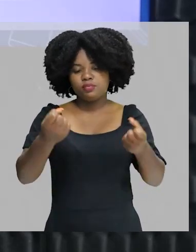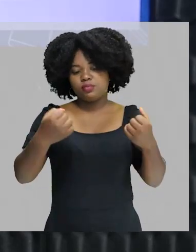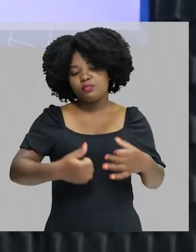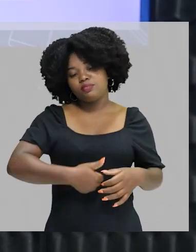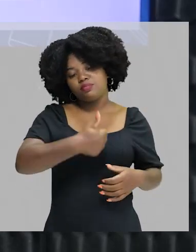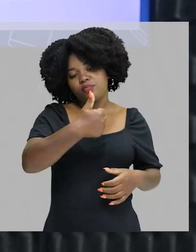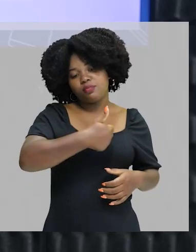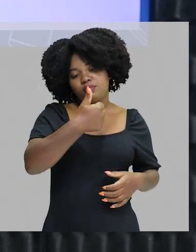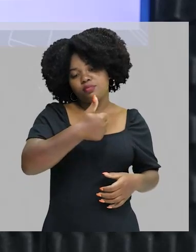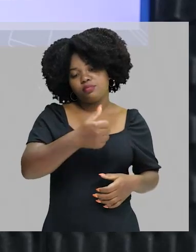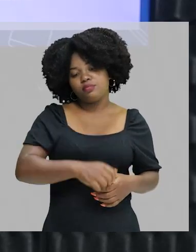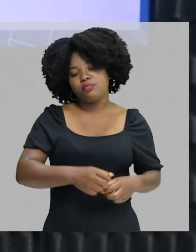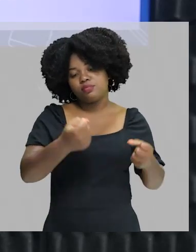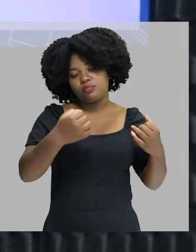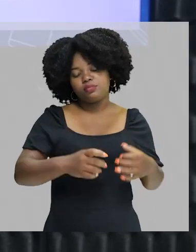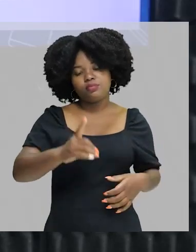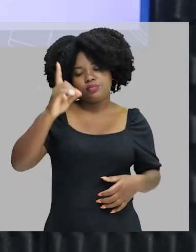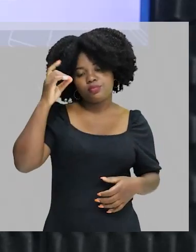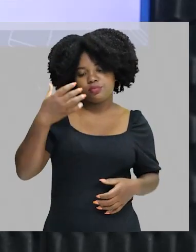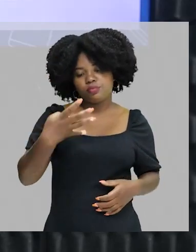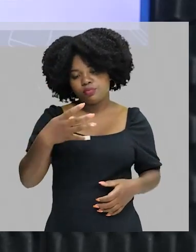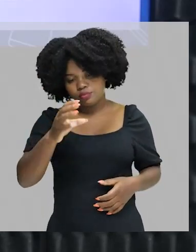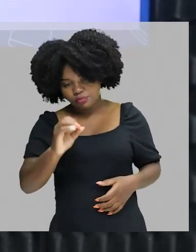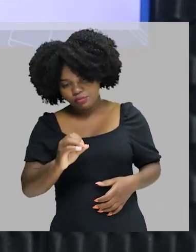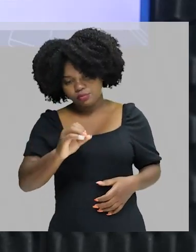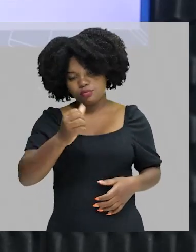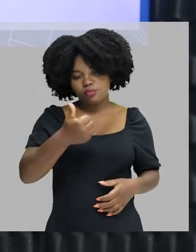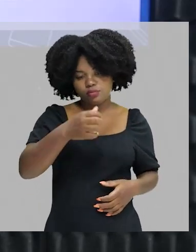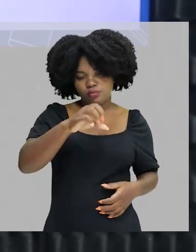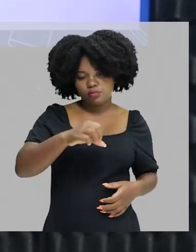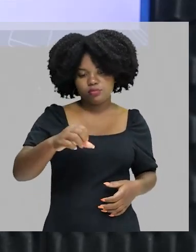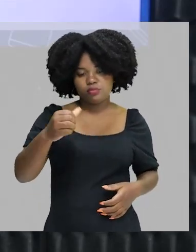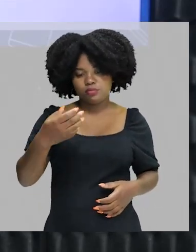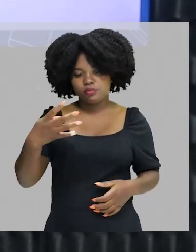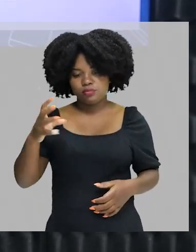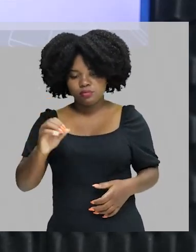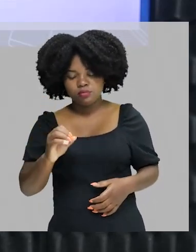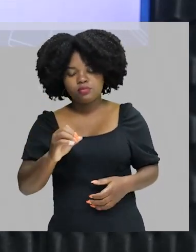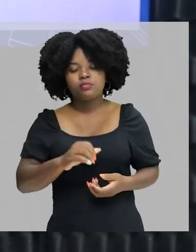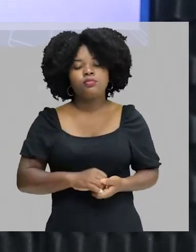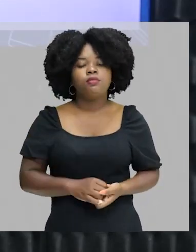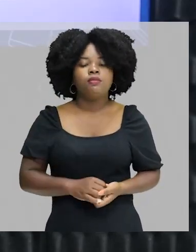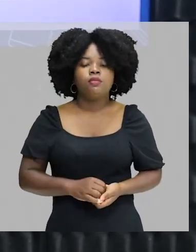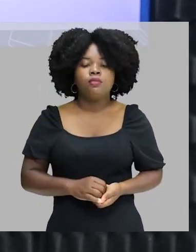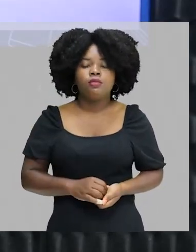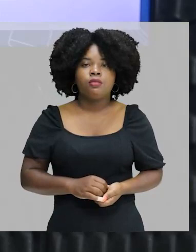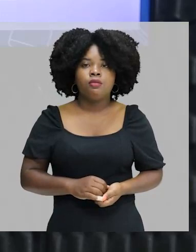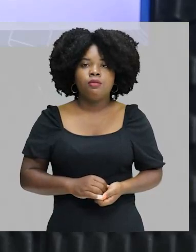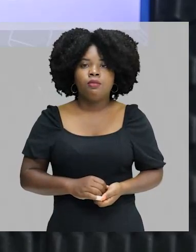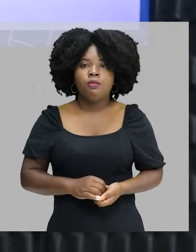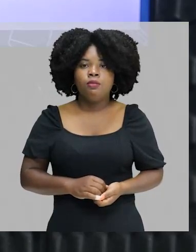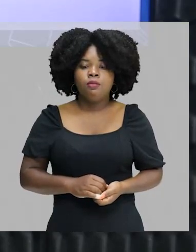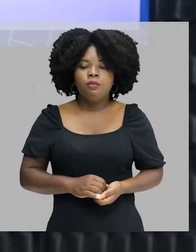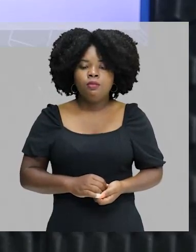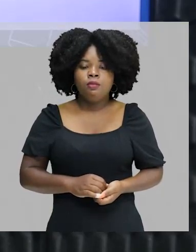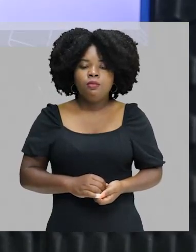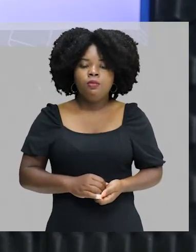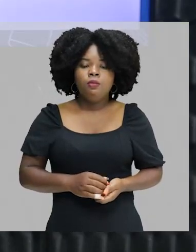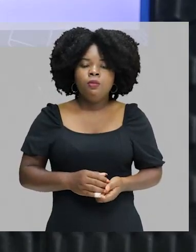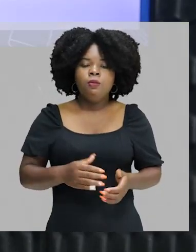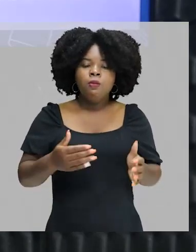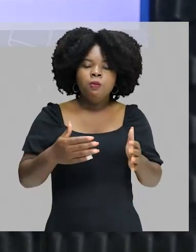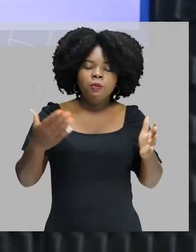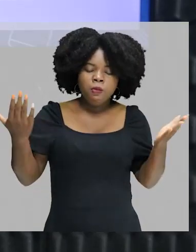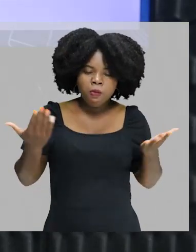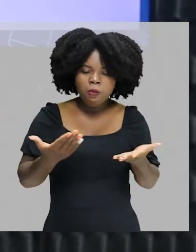primeiro, estamos falando lá da década de 40, de 1940, por volta desse período. Até hoje,